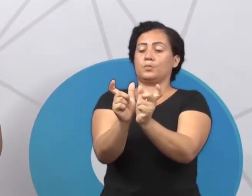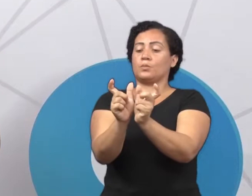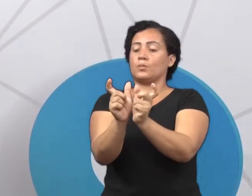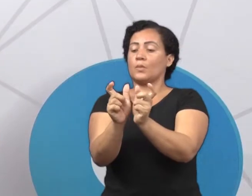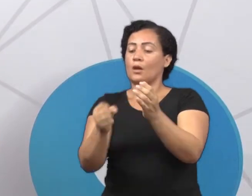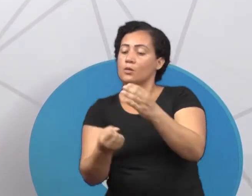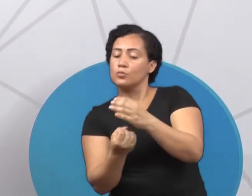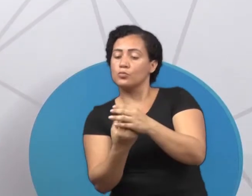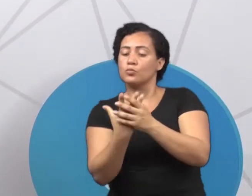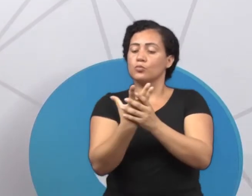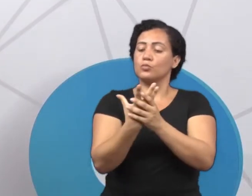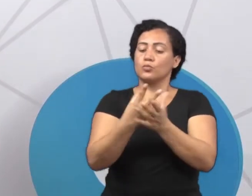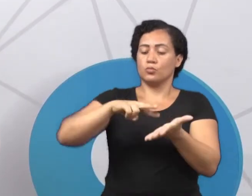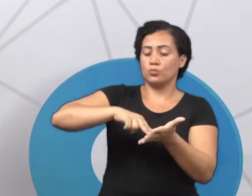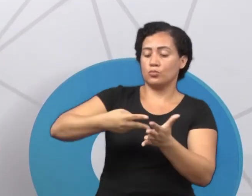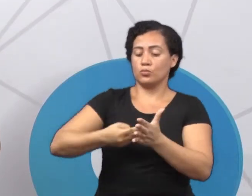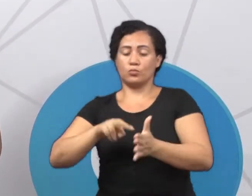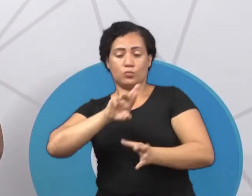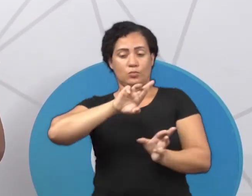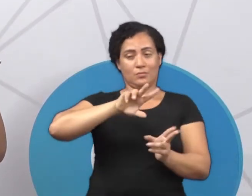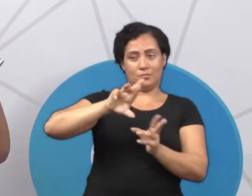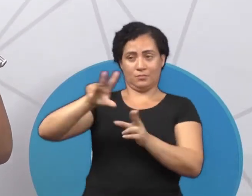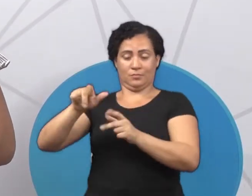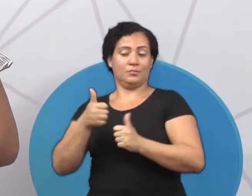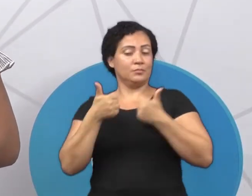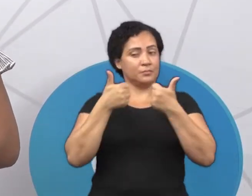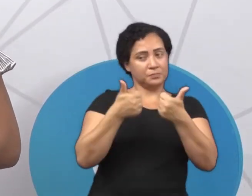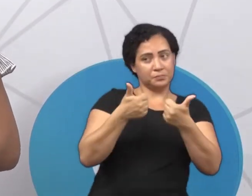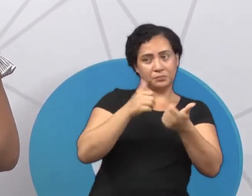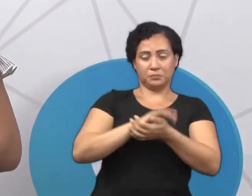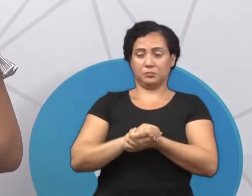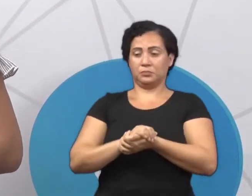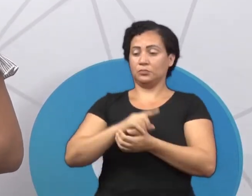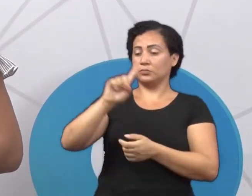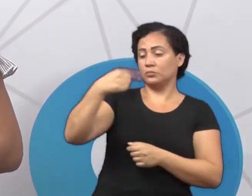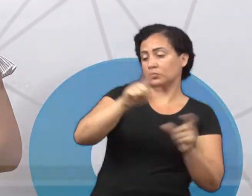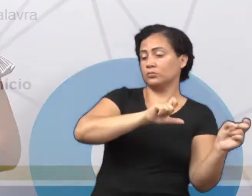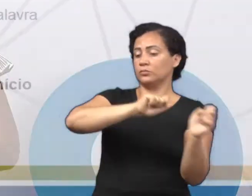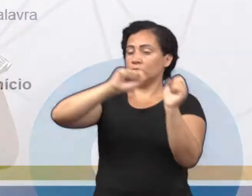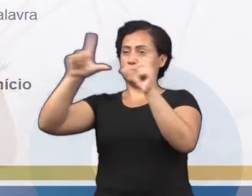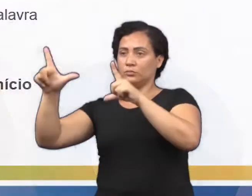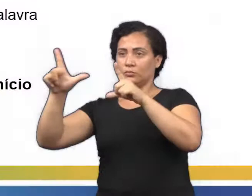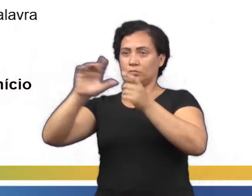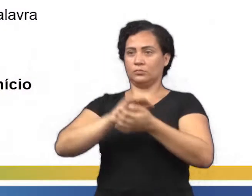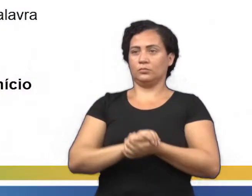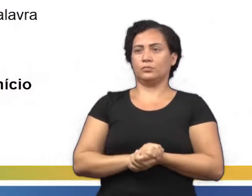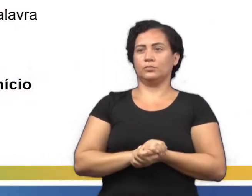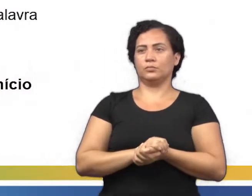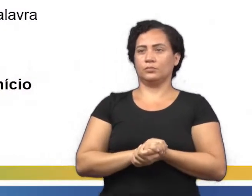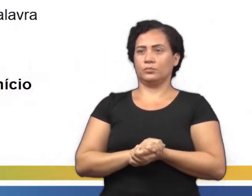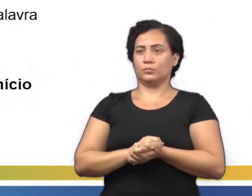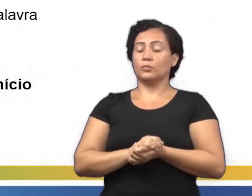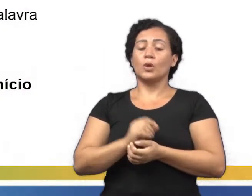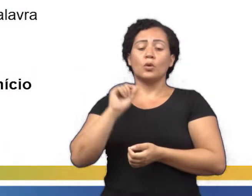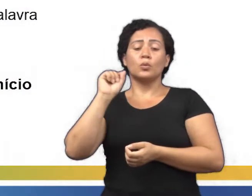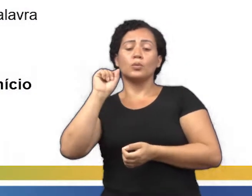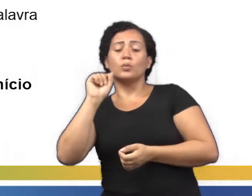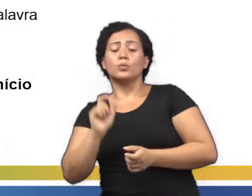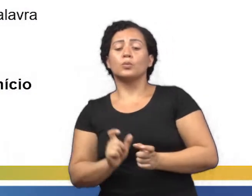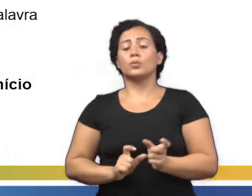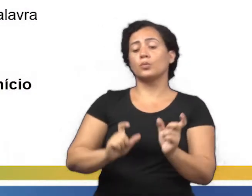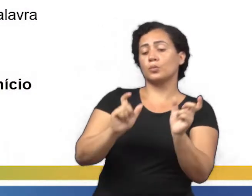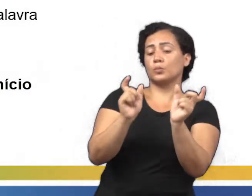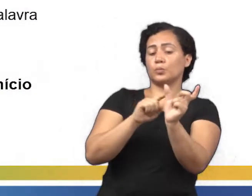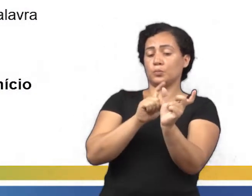um novo significado. Tudo bem? Próximo slide. O que é uma